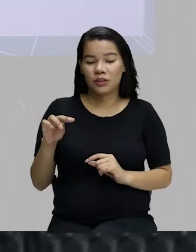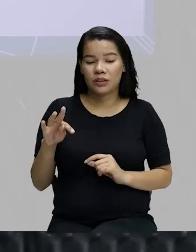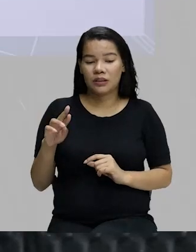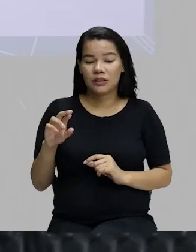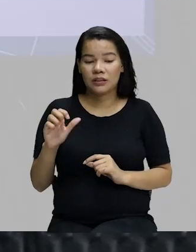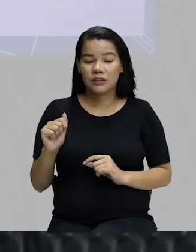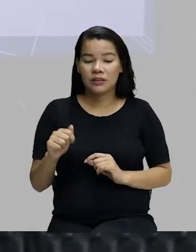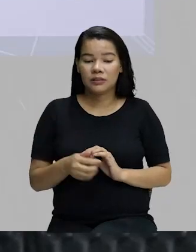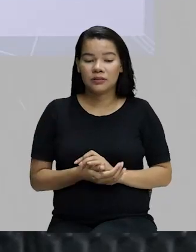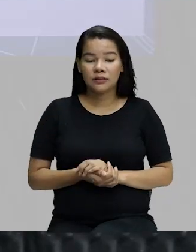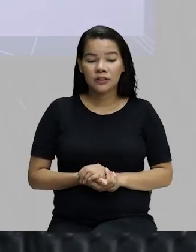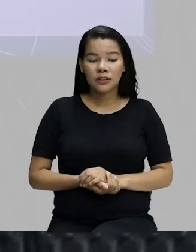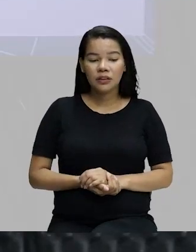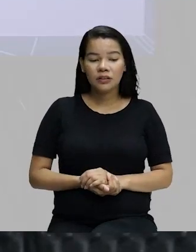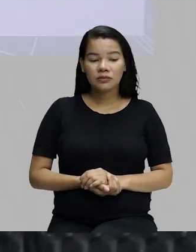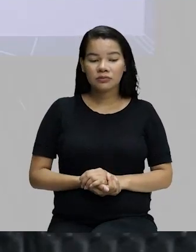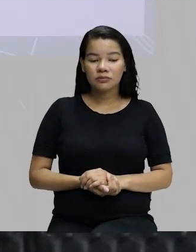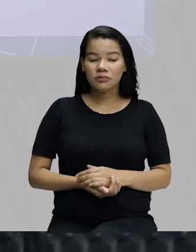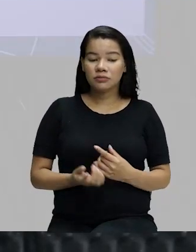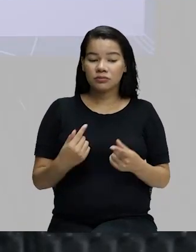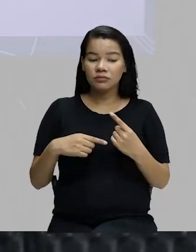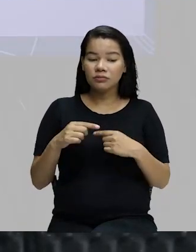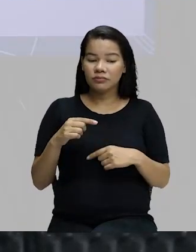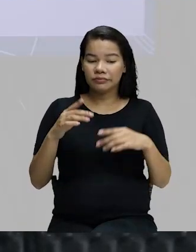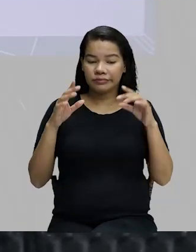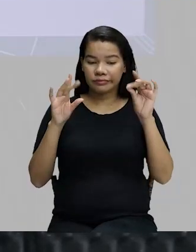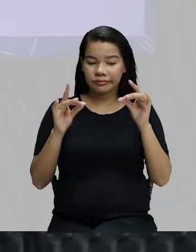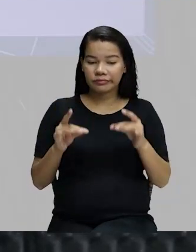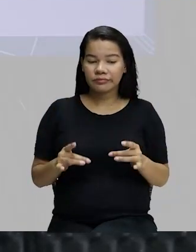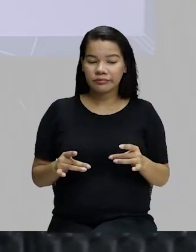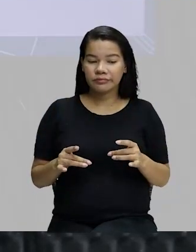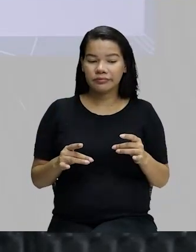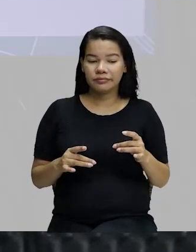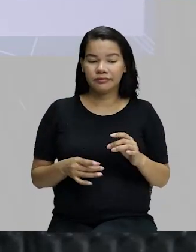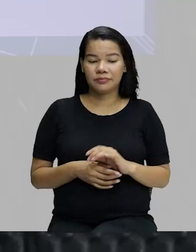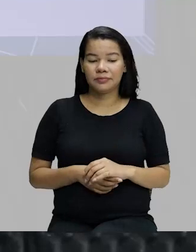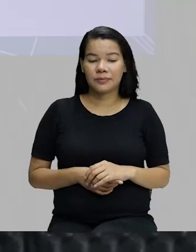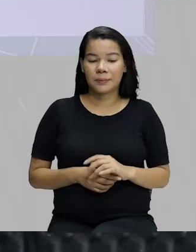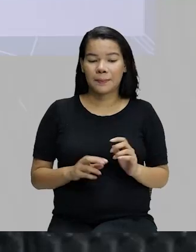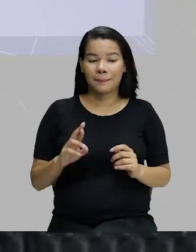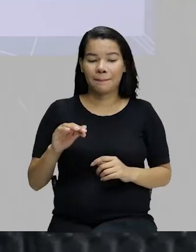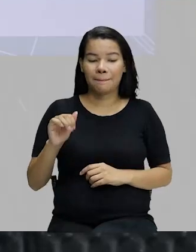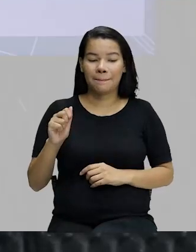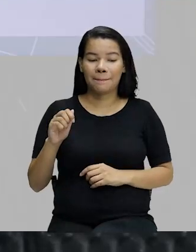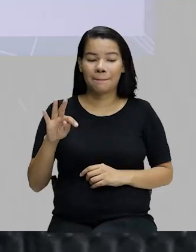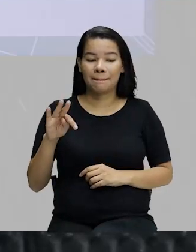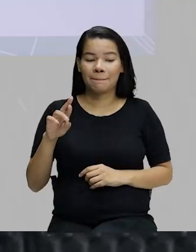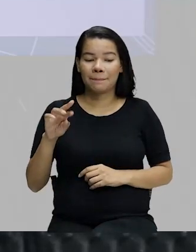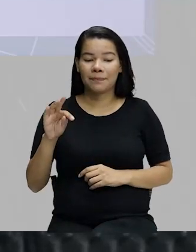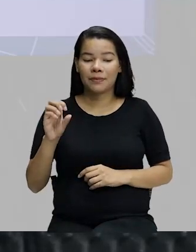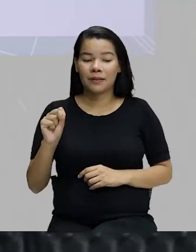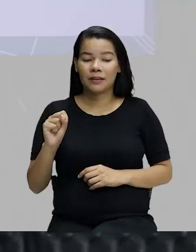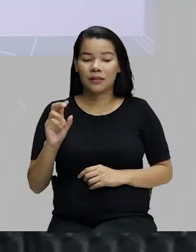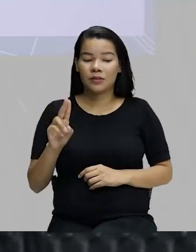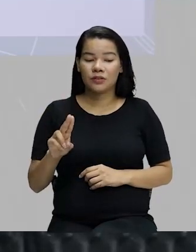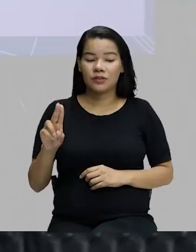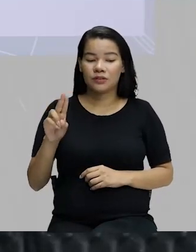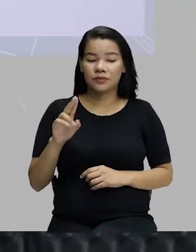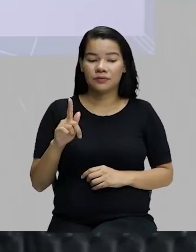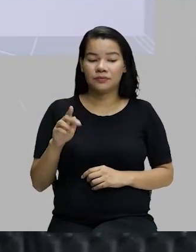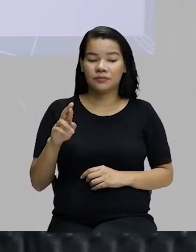que utilizam a grafite como moderador, os reatores de Chernobyl eles careciam de um dispositivo de